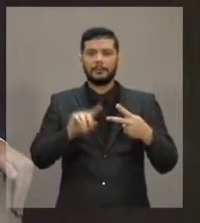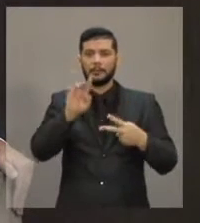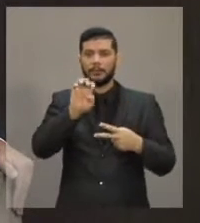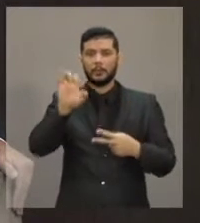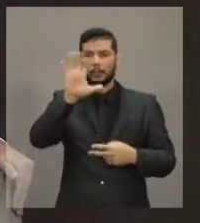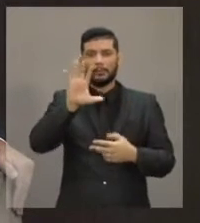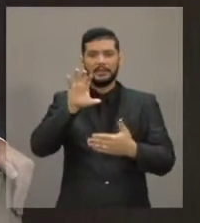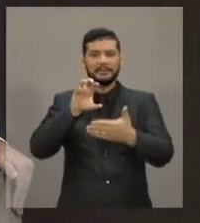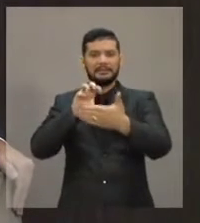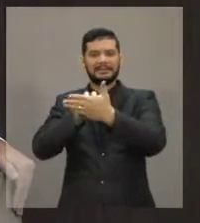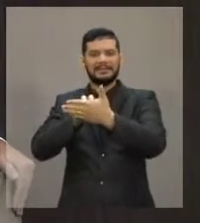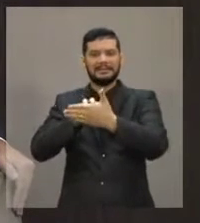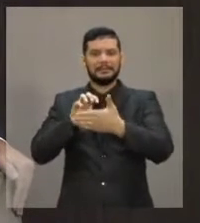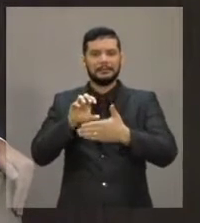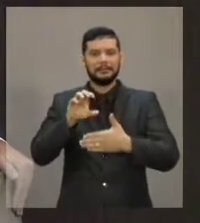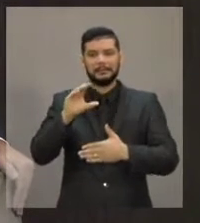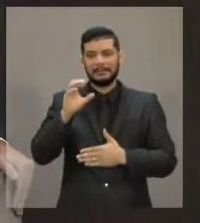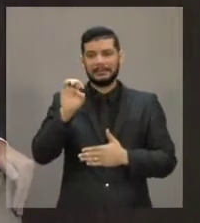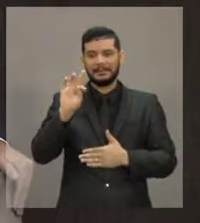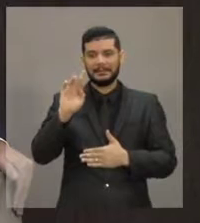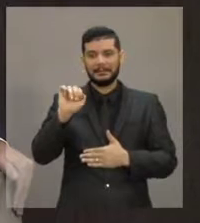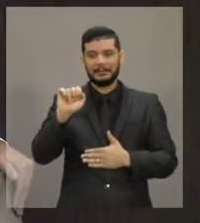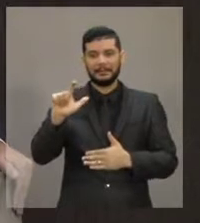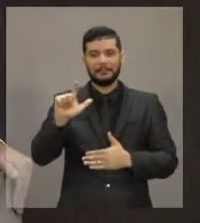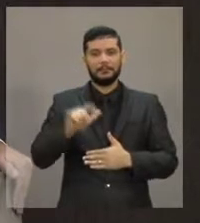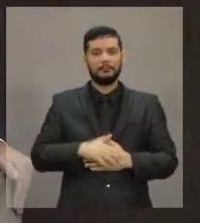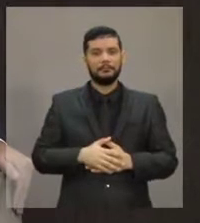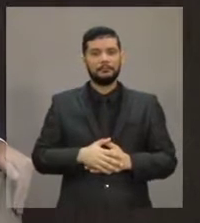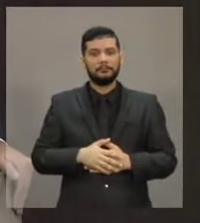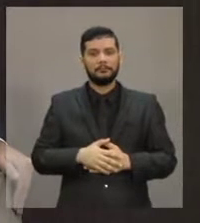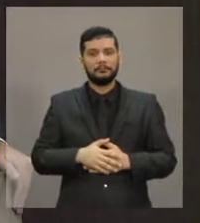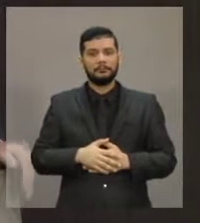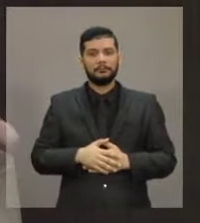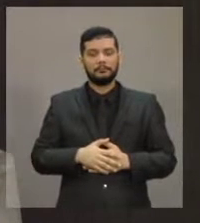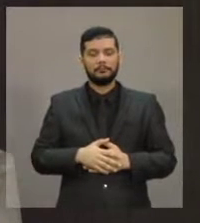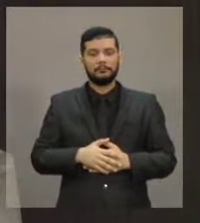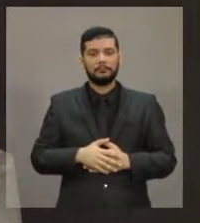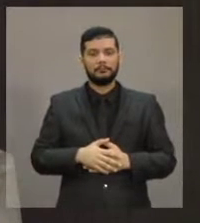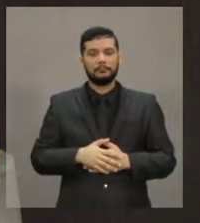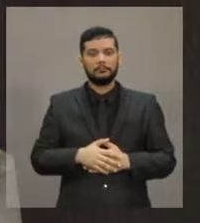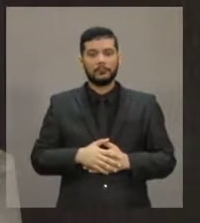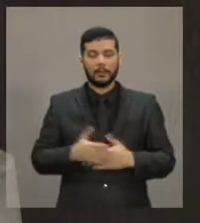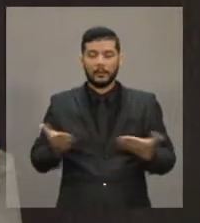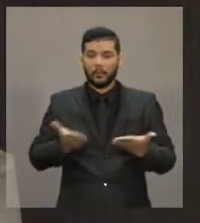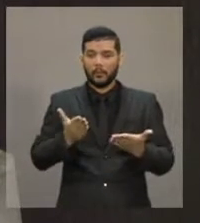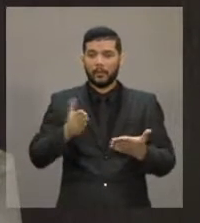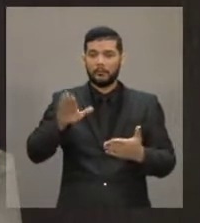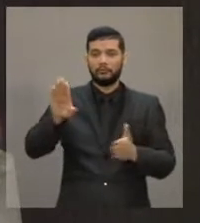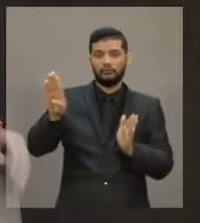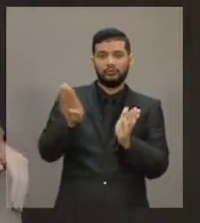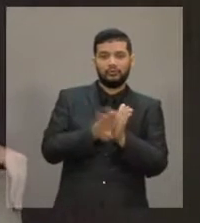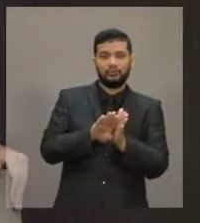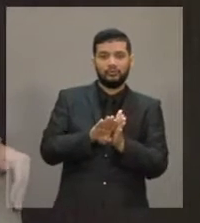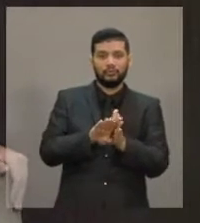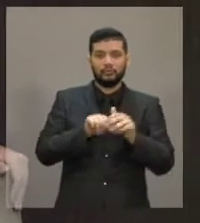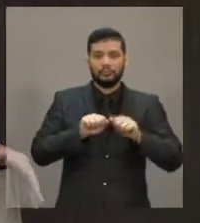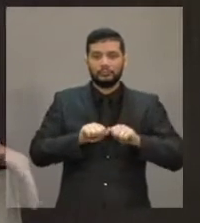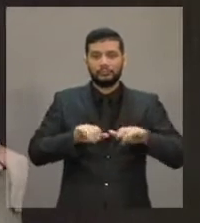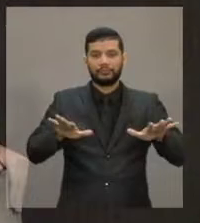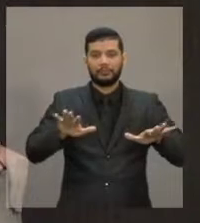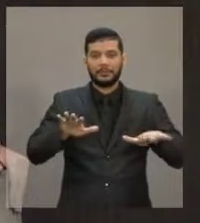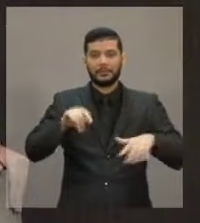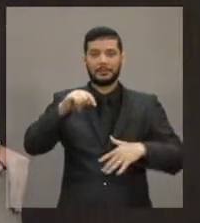Central, e isso chega ao Brasil. Solapando, inclusive, bases do